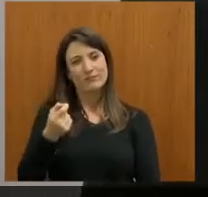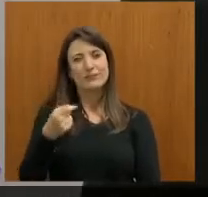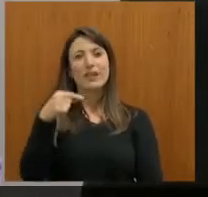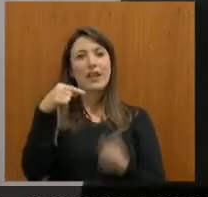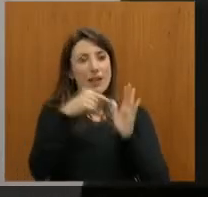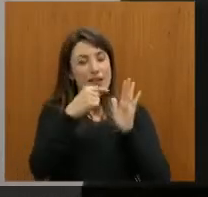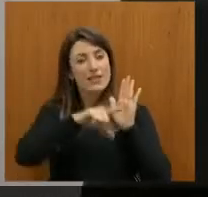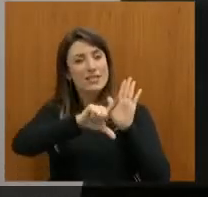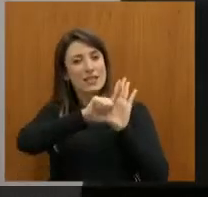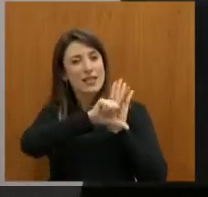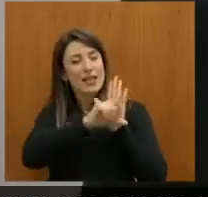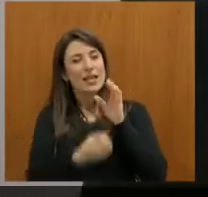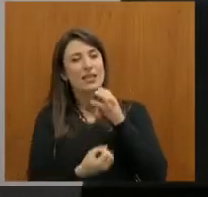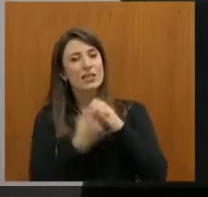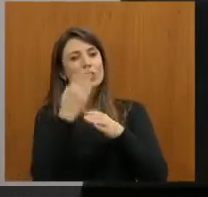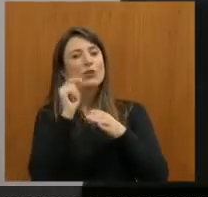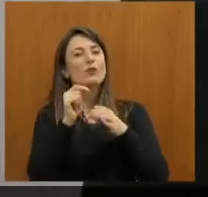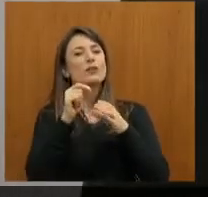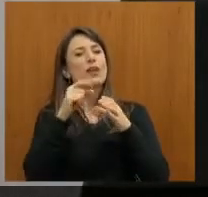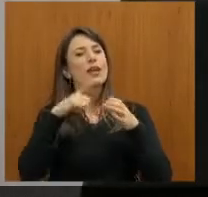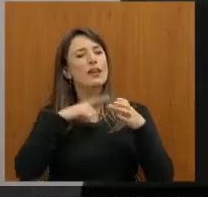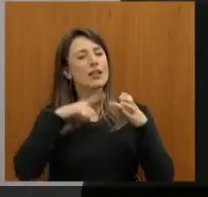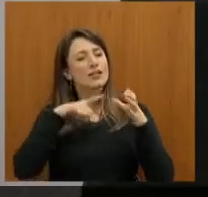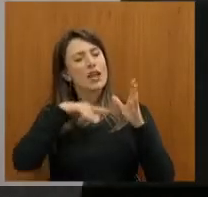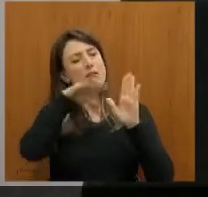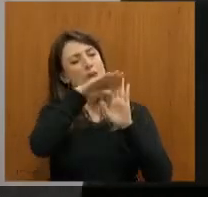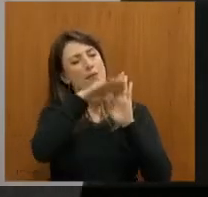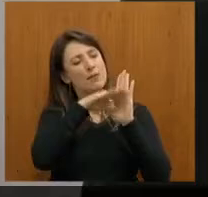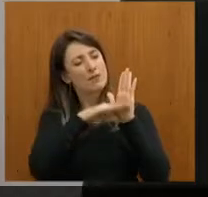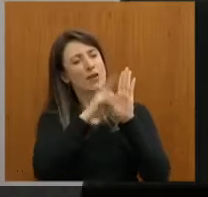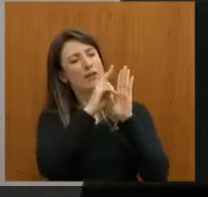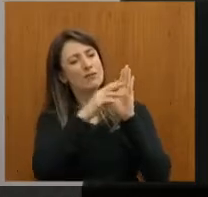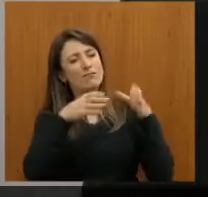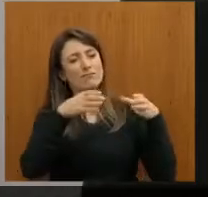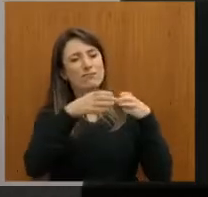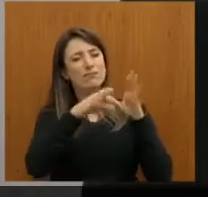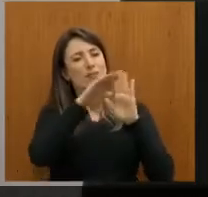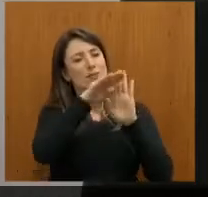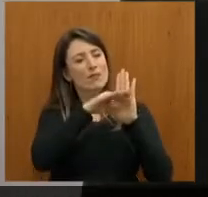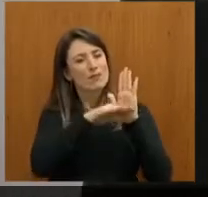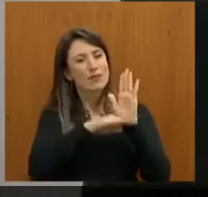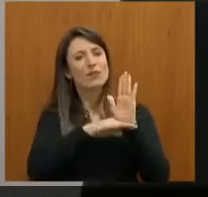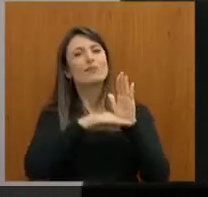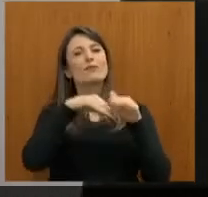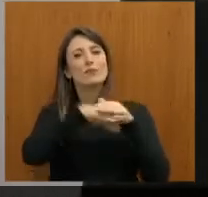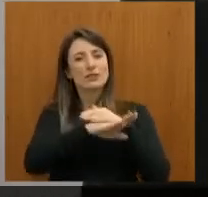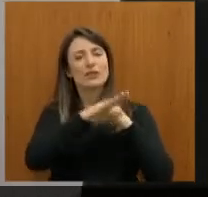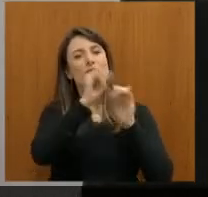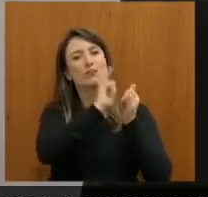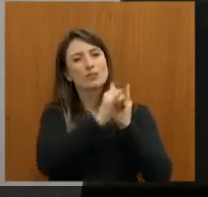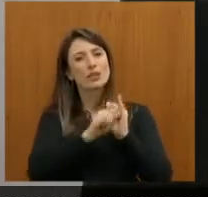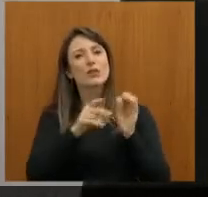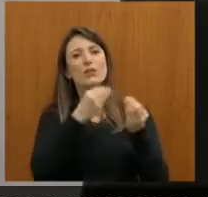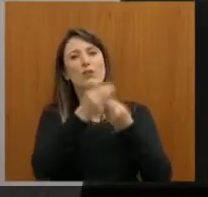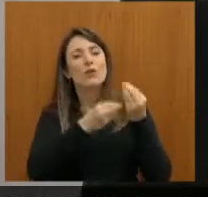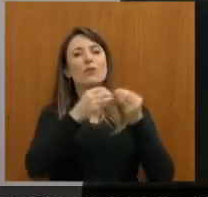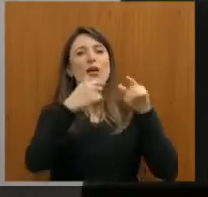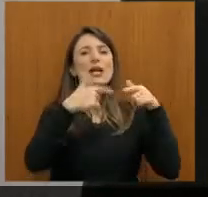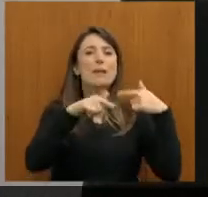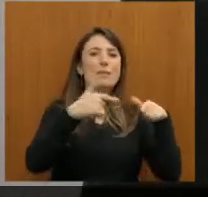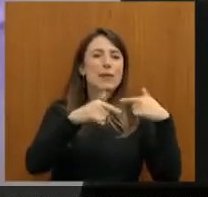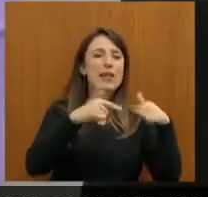uma lei que cria o banco de empregos para Mulheres vítimas de violência doméstica e eu tenho muita alegria em trazer essa